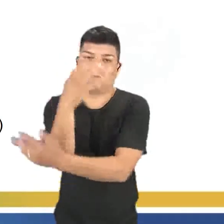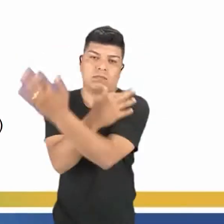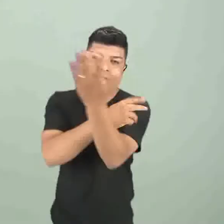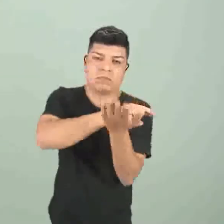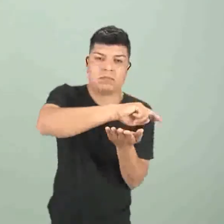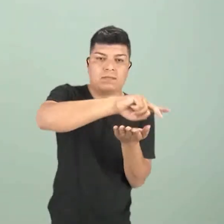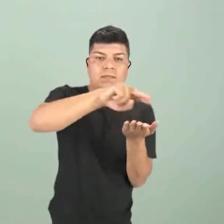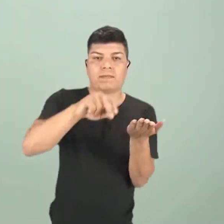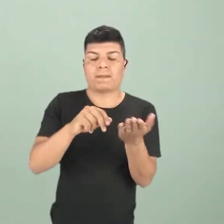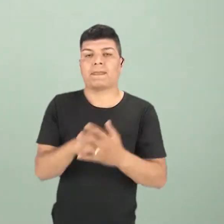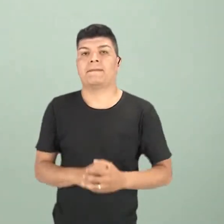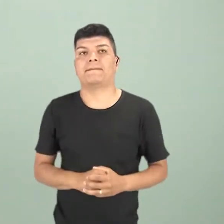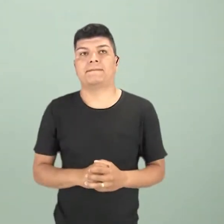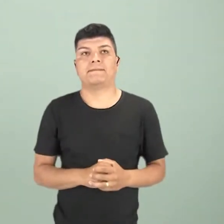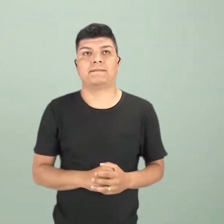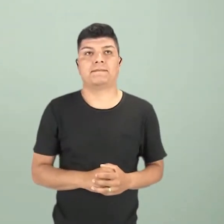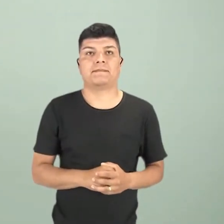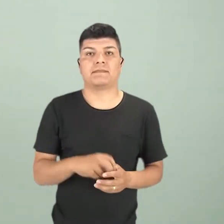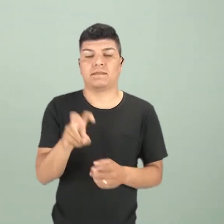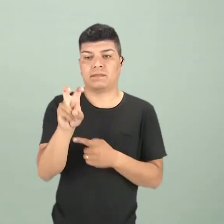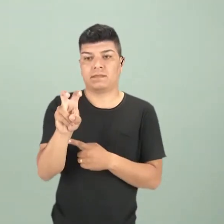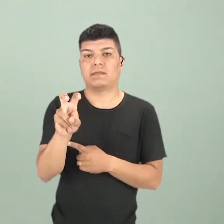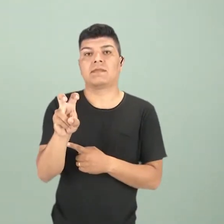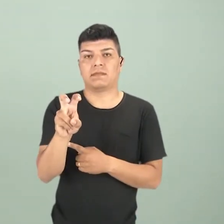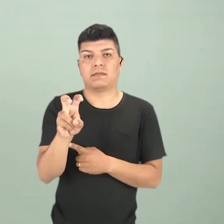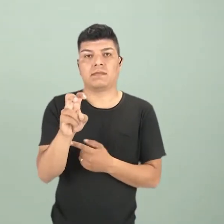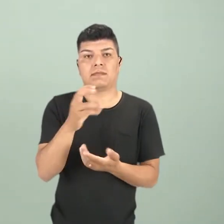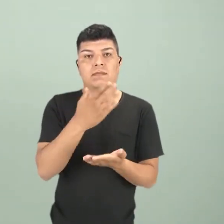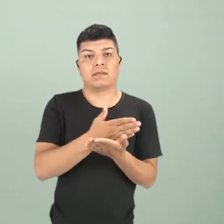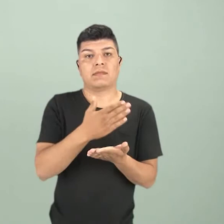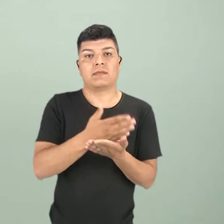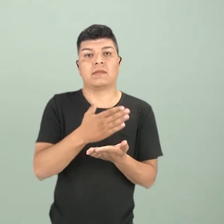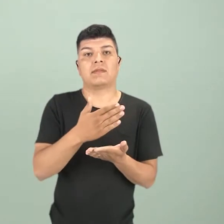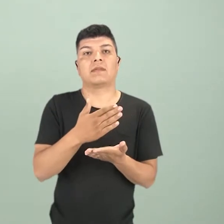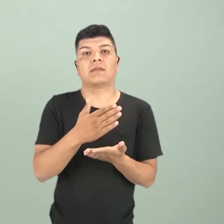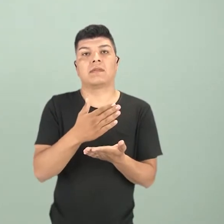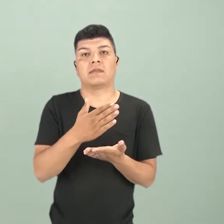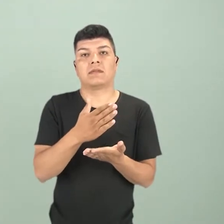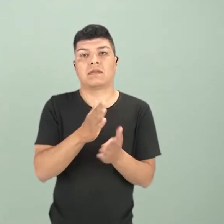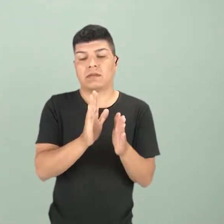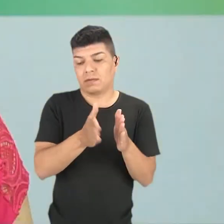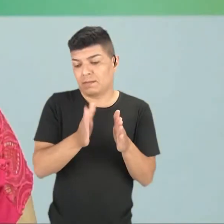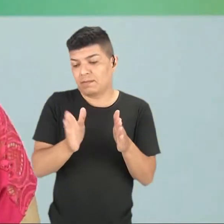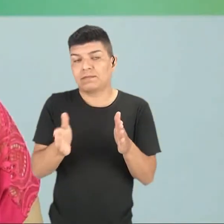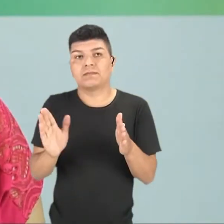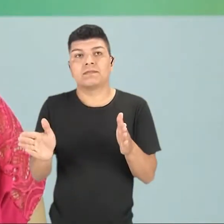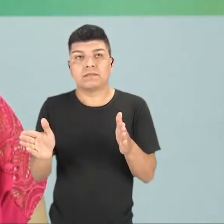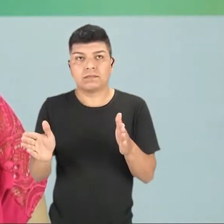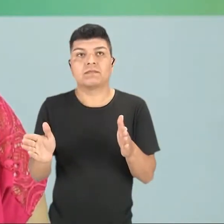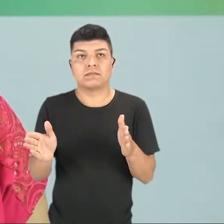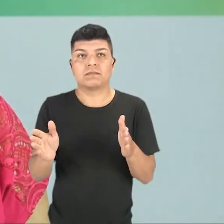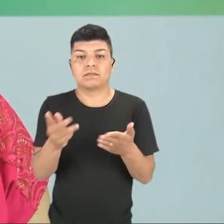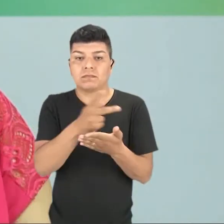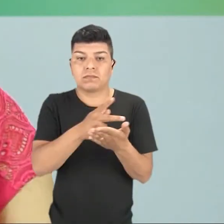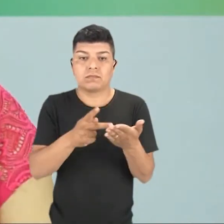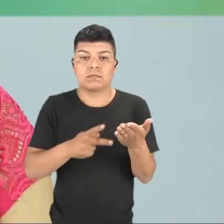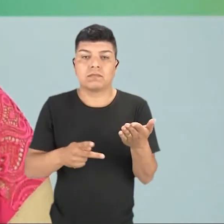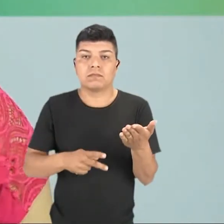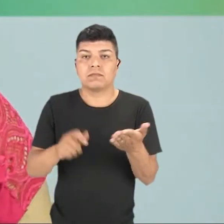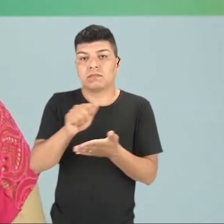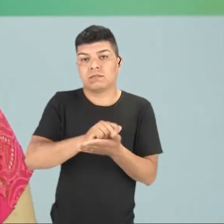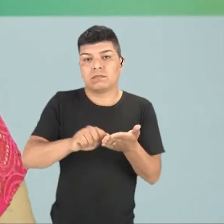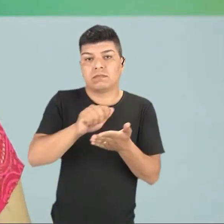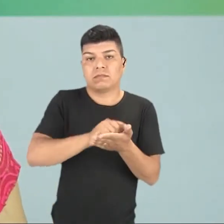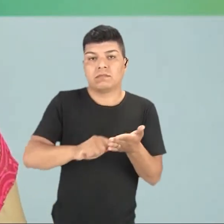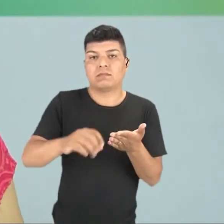etc. E aí, as 5 fases, os 5 eixos norteadores dos poetas, que são escritos em latim, mas